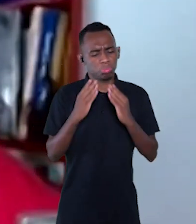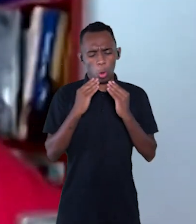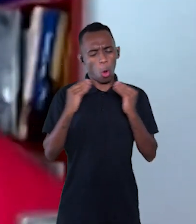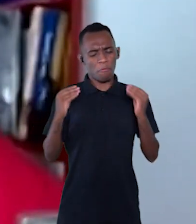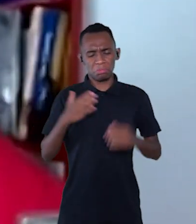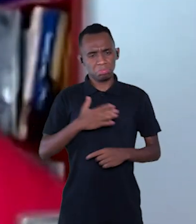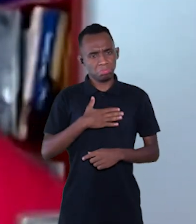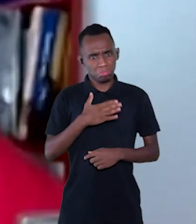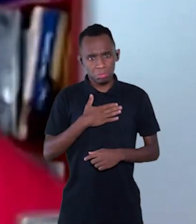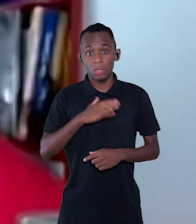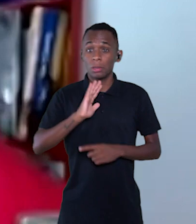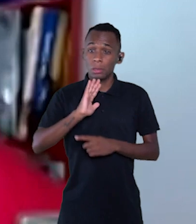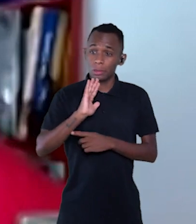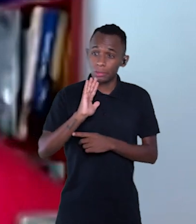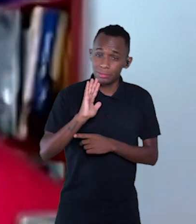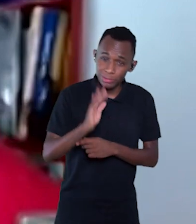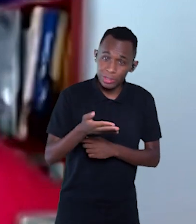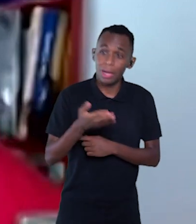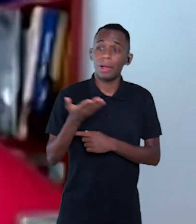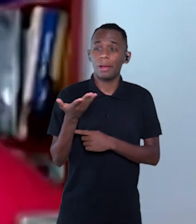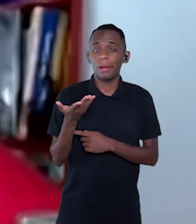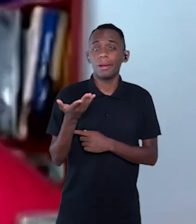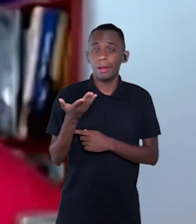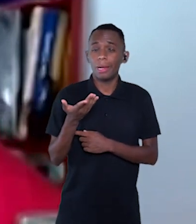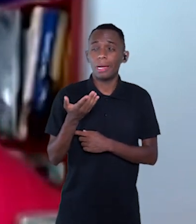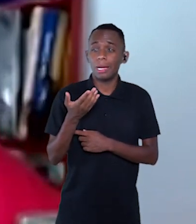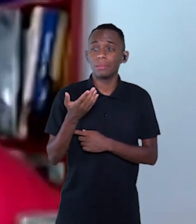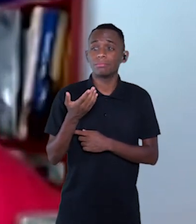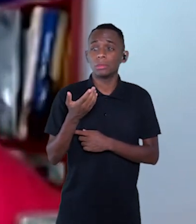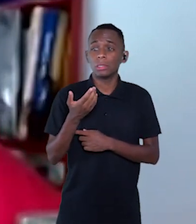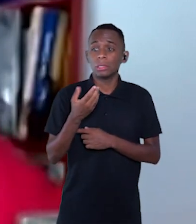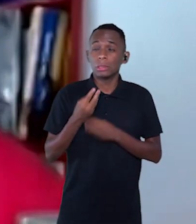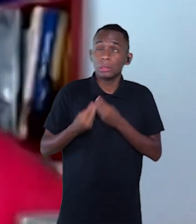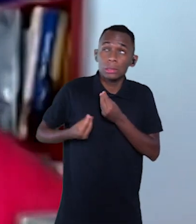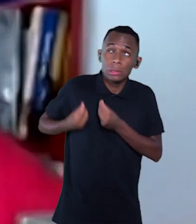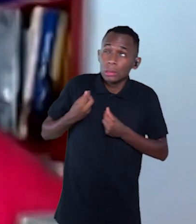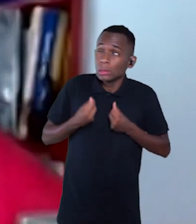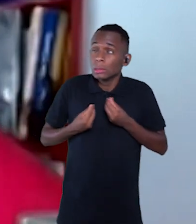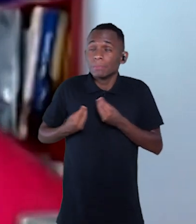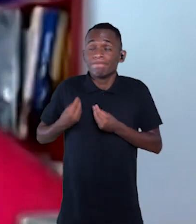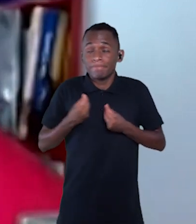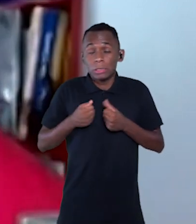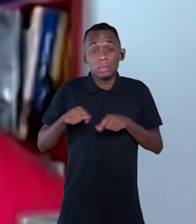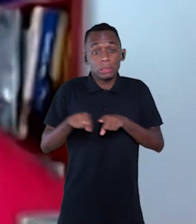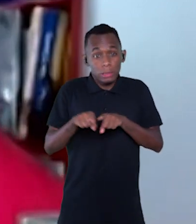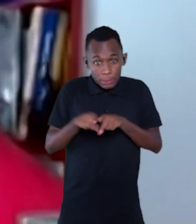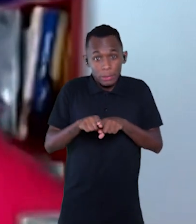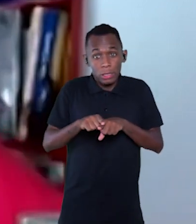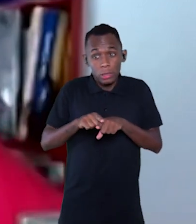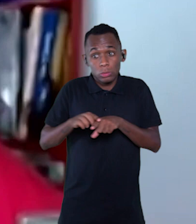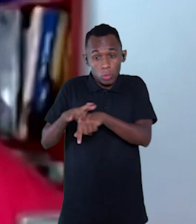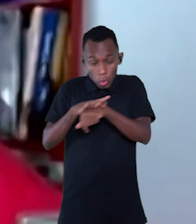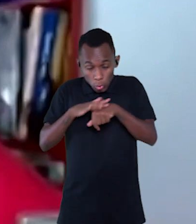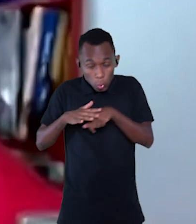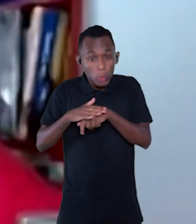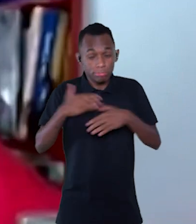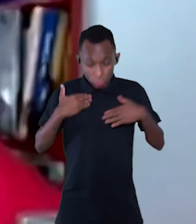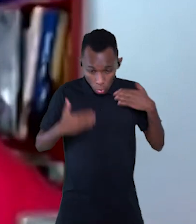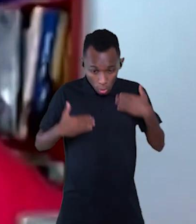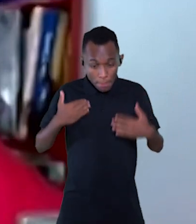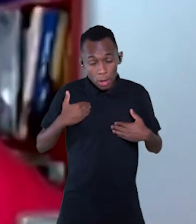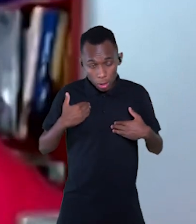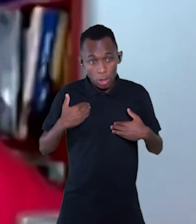tranquilo para mim. Já foi um ponto de muito desgaste e às vezes até de um adoecimento físico mesmo, por